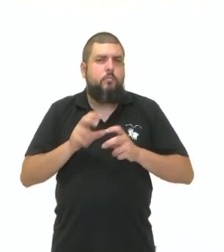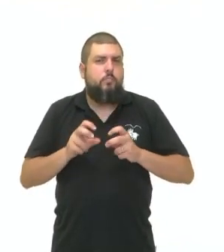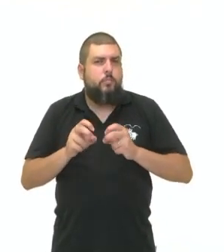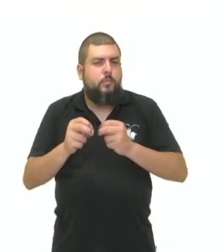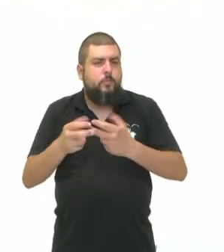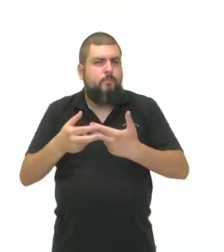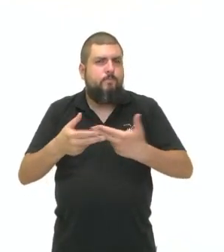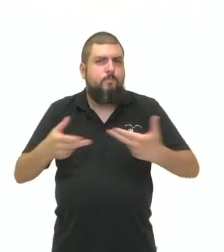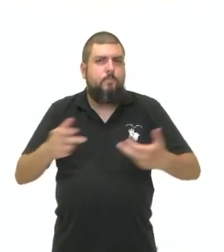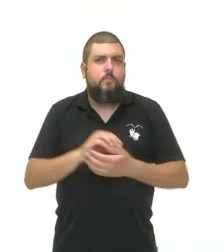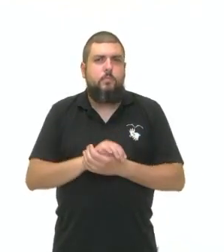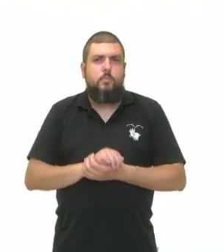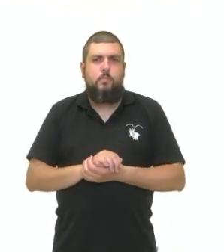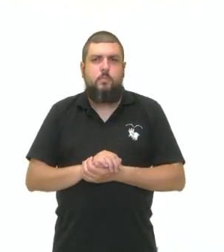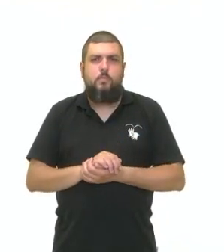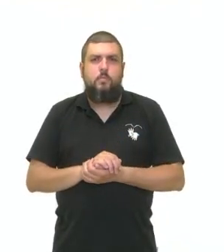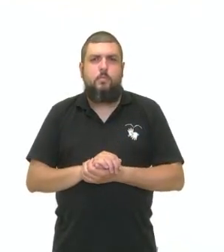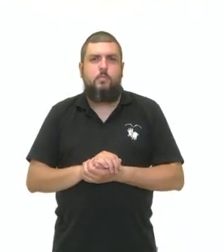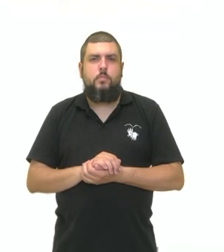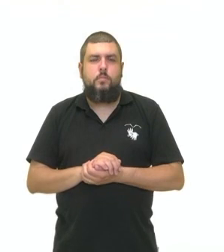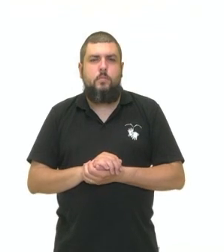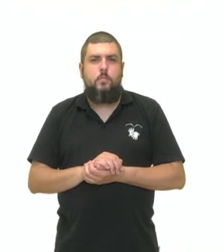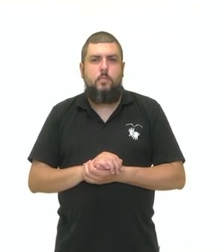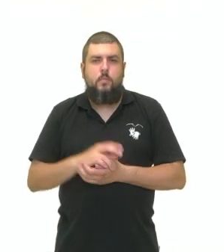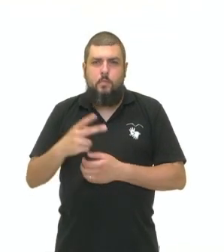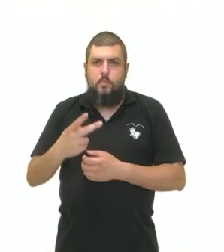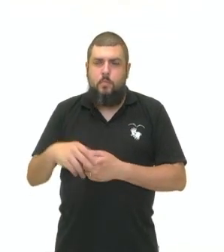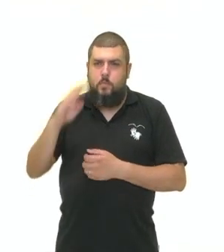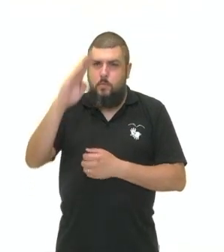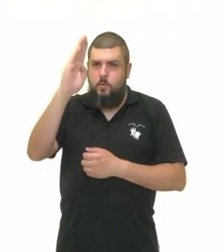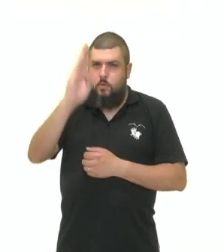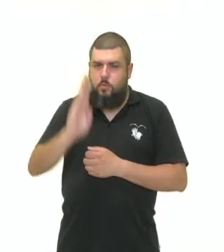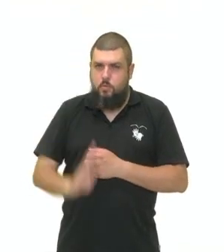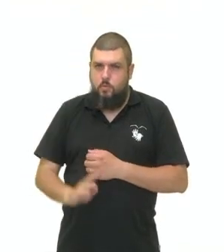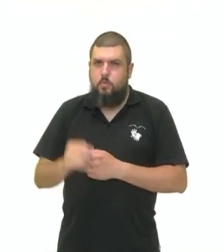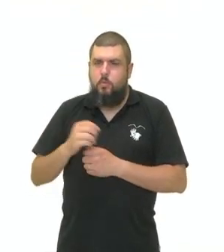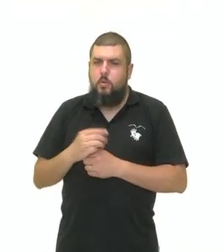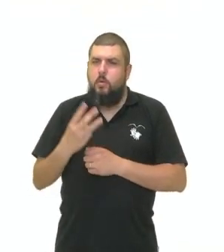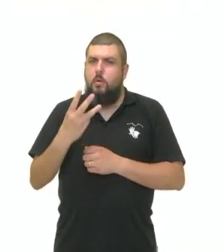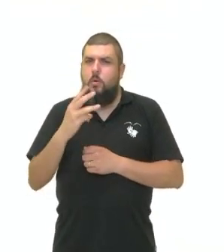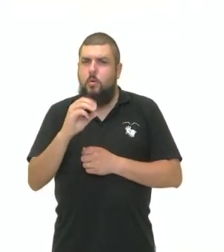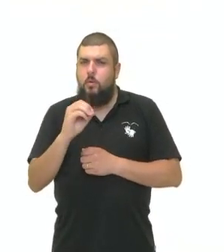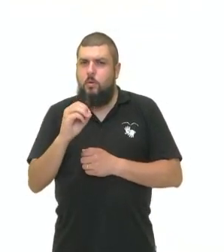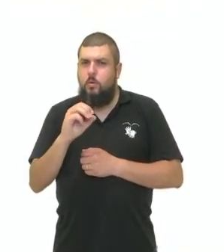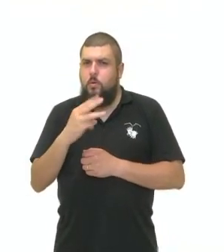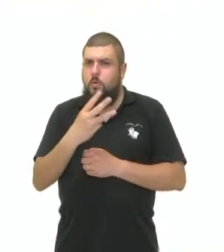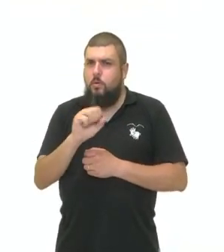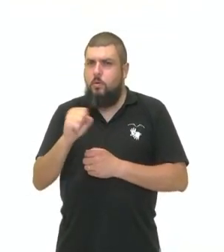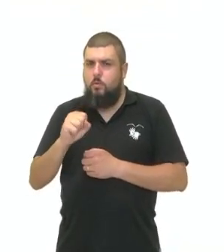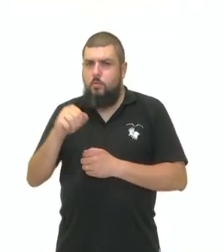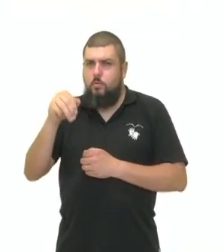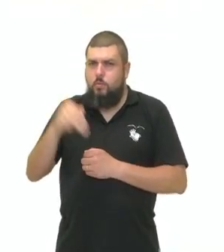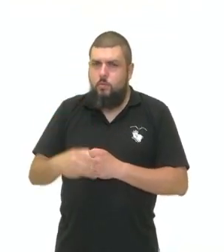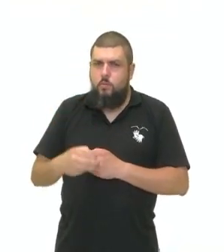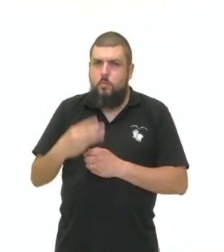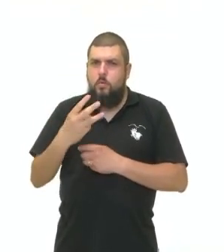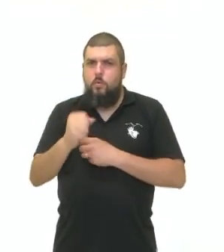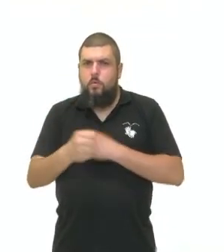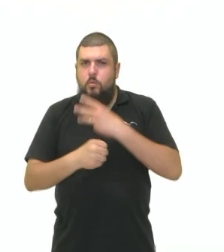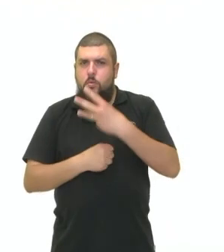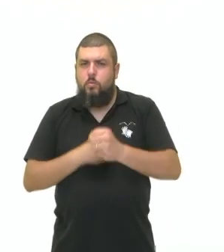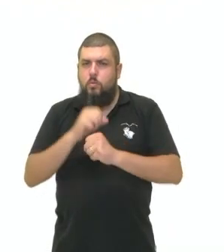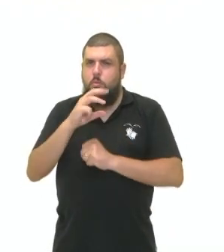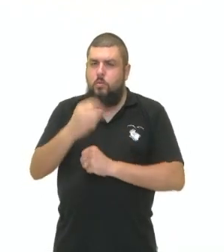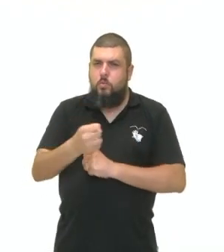Brasil, estima-se, né, segundo dados recentes, que um homem morre a cada 38 minutos devido ao câncer de próstata,